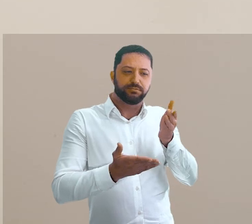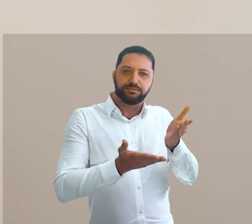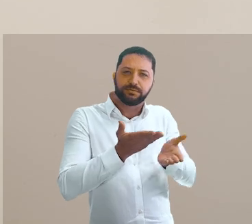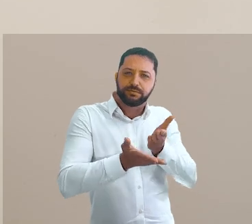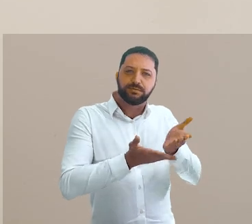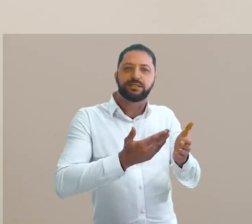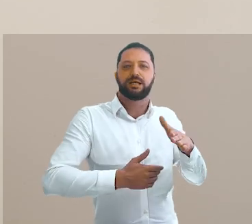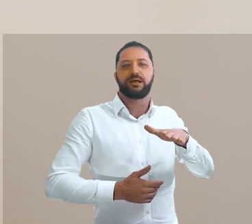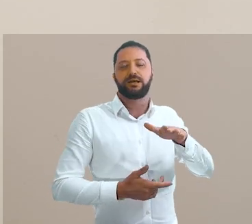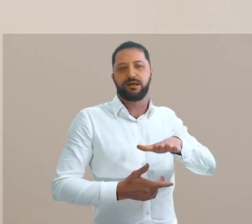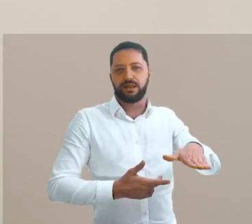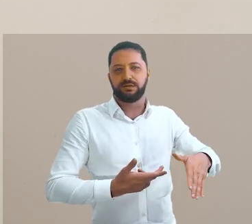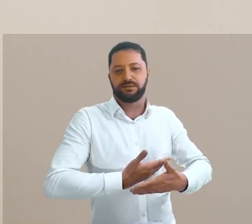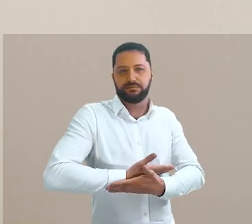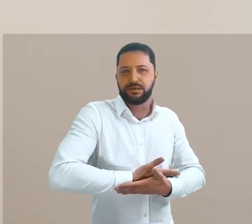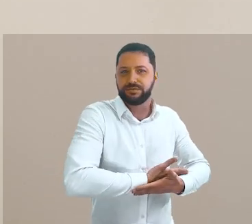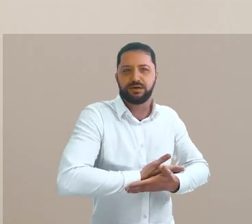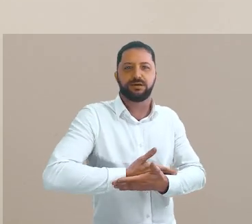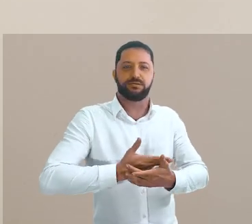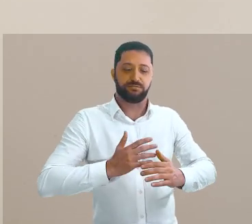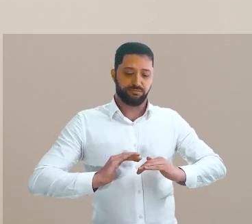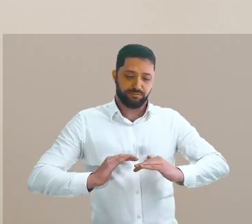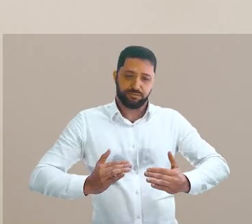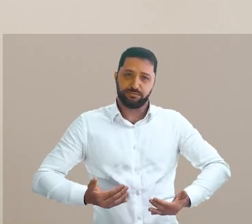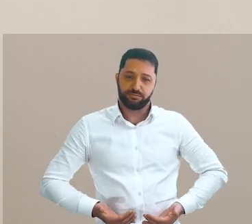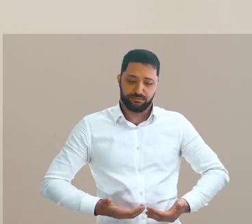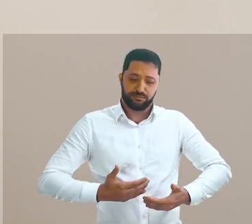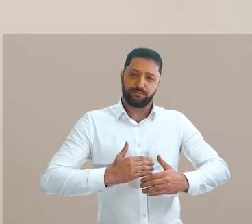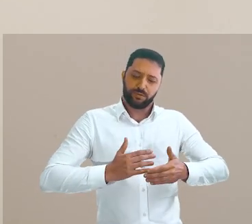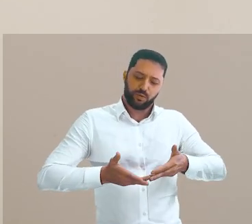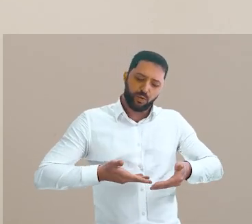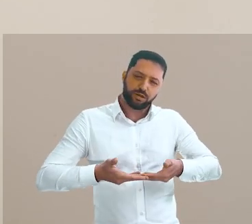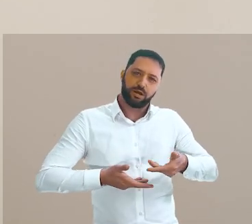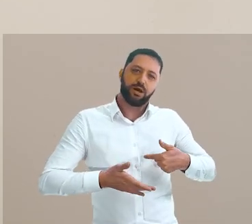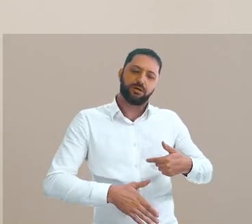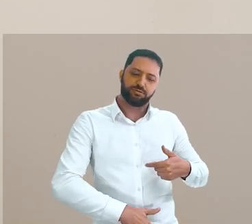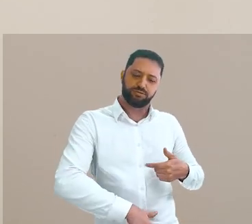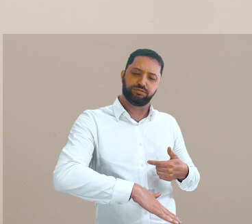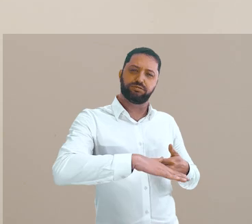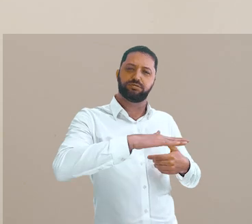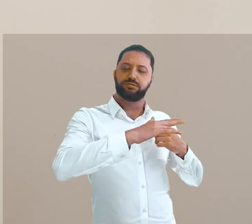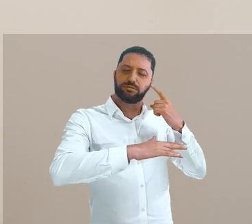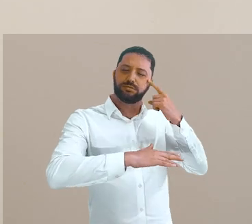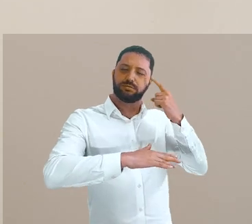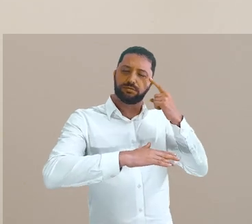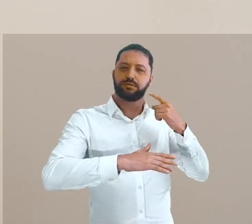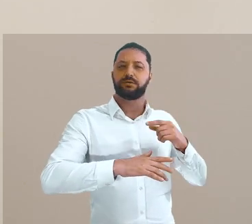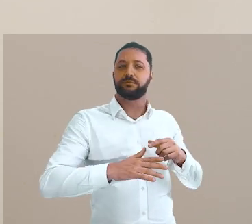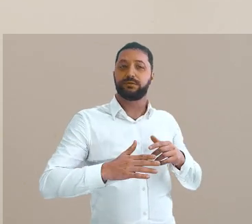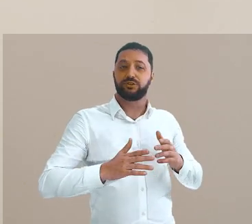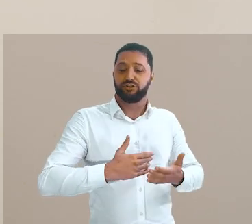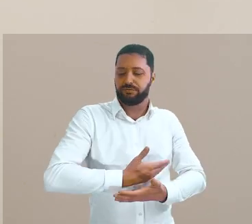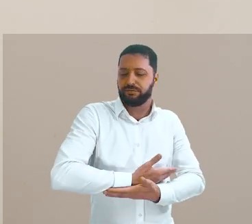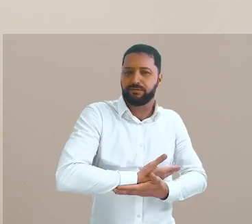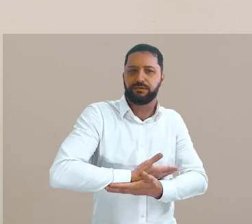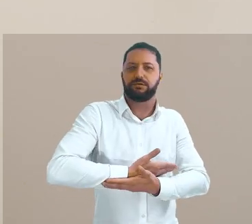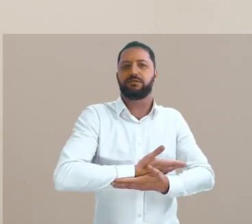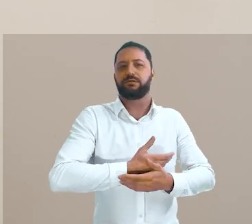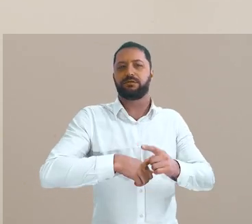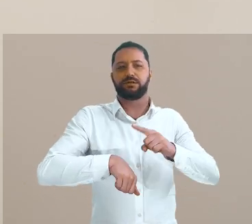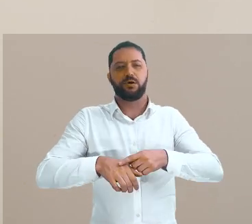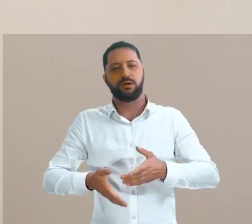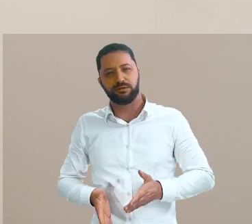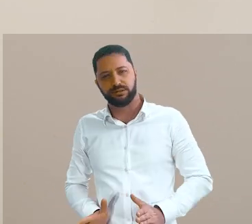Então, é o bem-estar da criança. Isso durante toda a gestação e pós a gestação também.